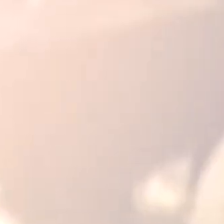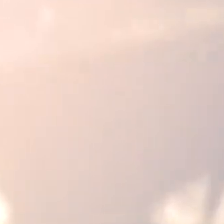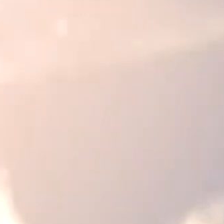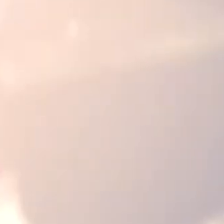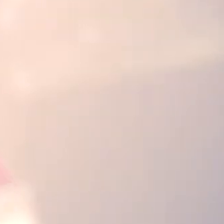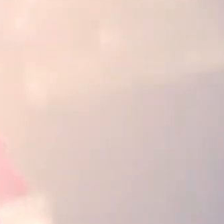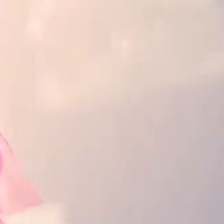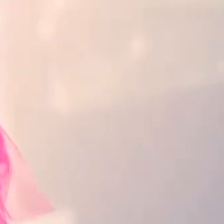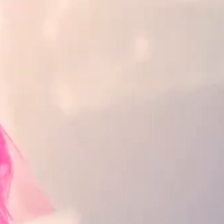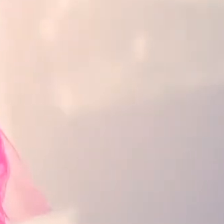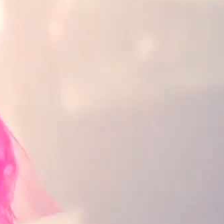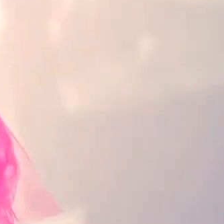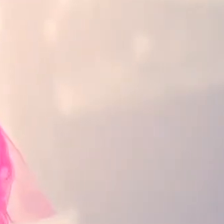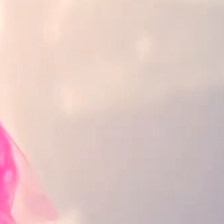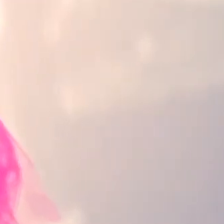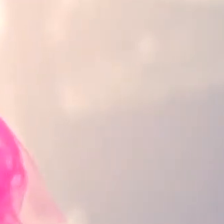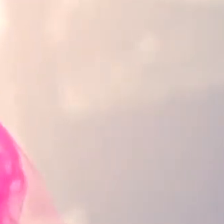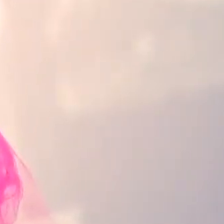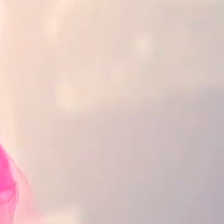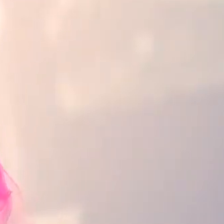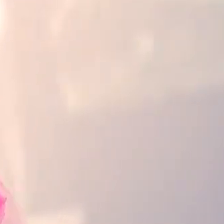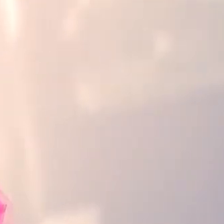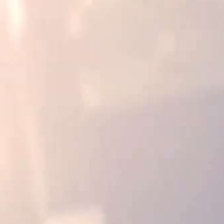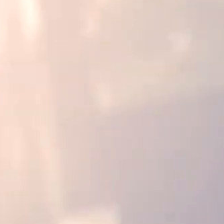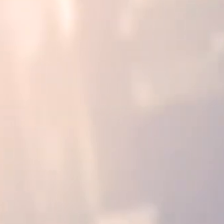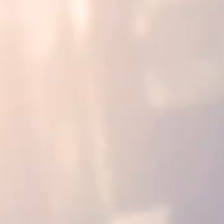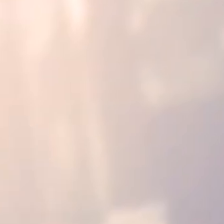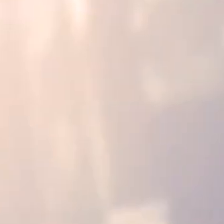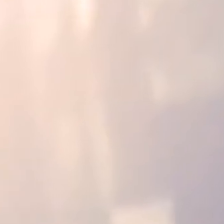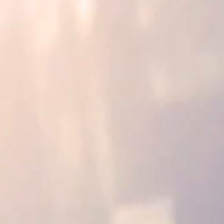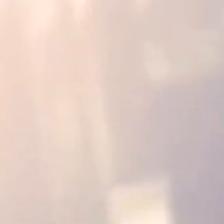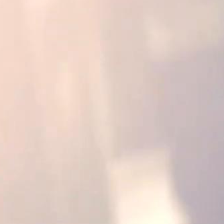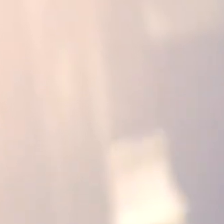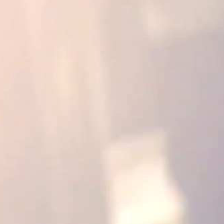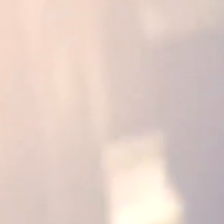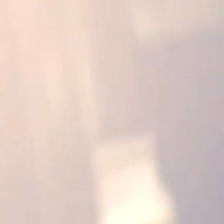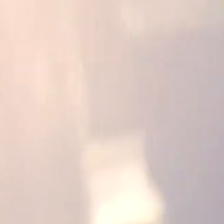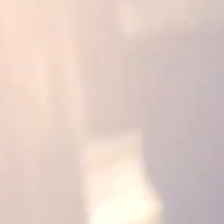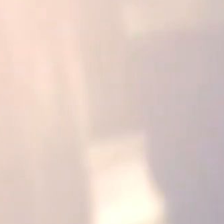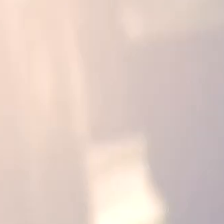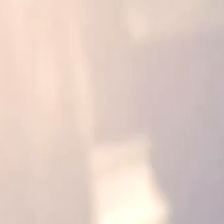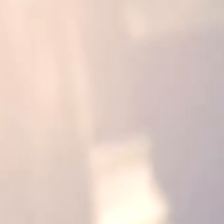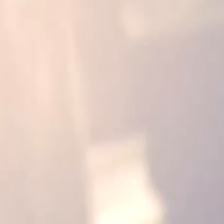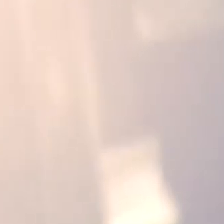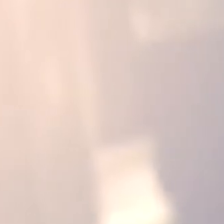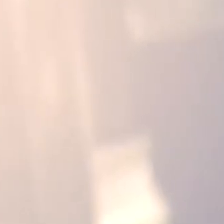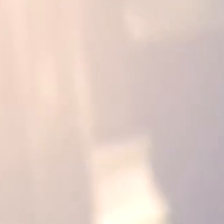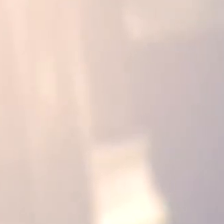Give them a sense